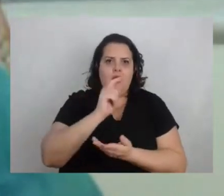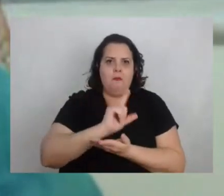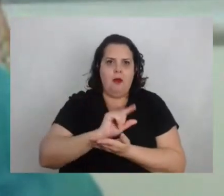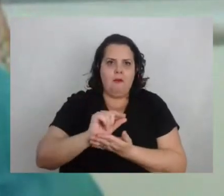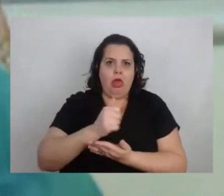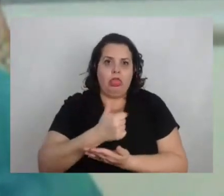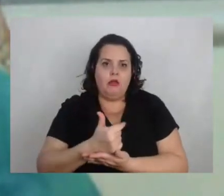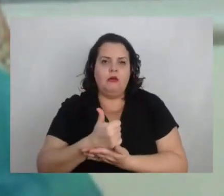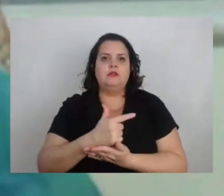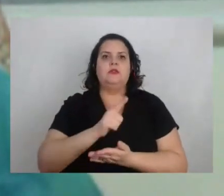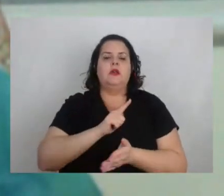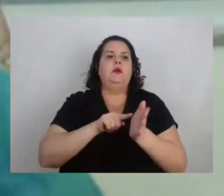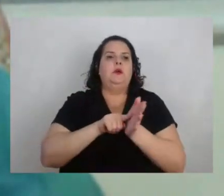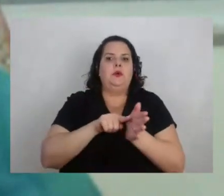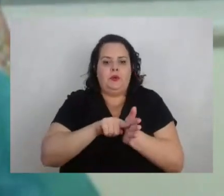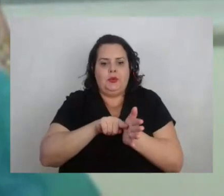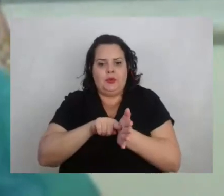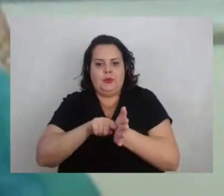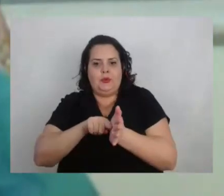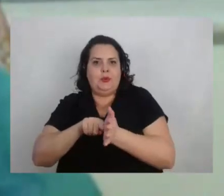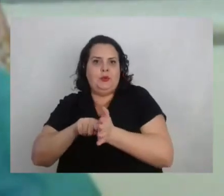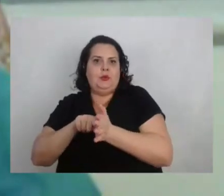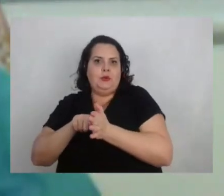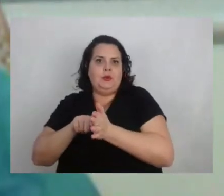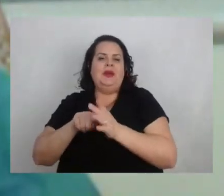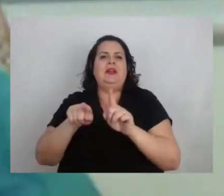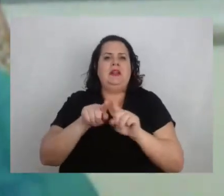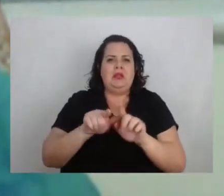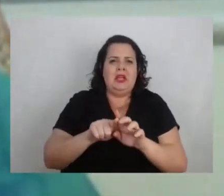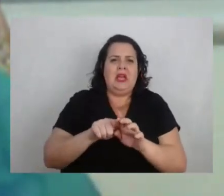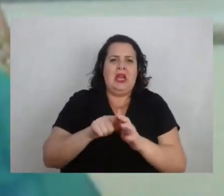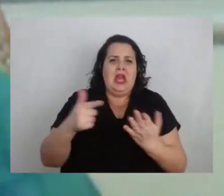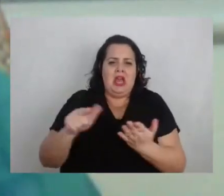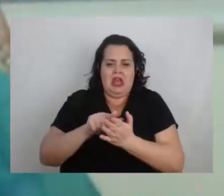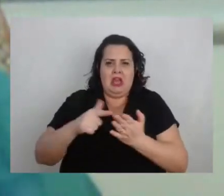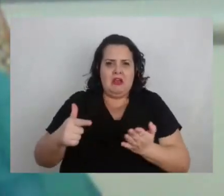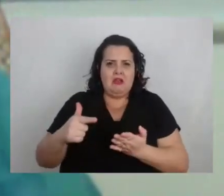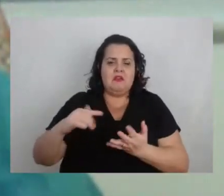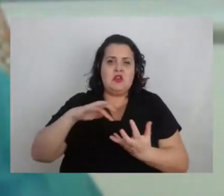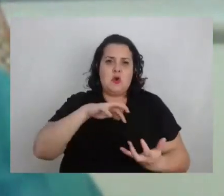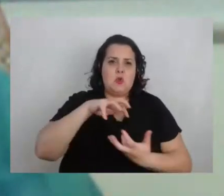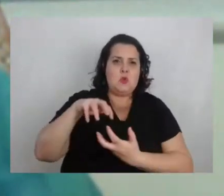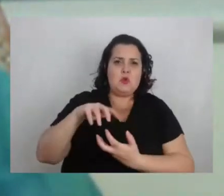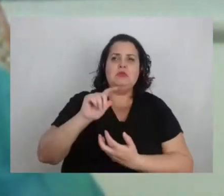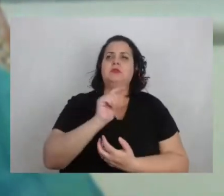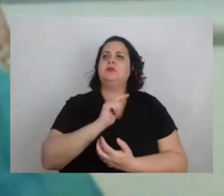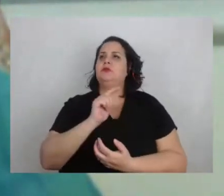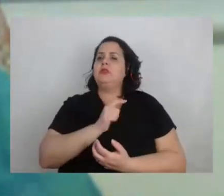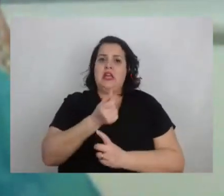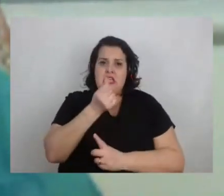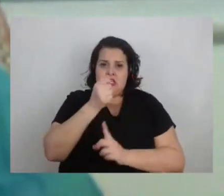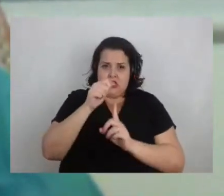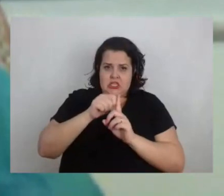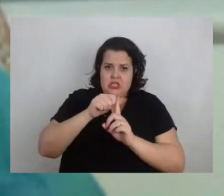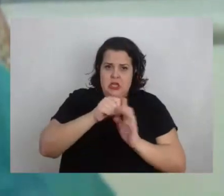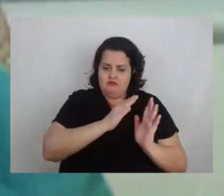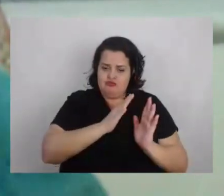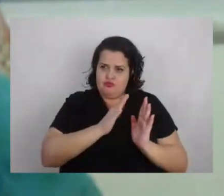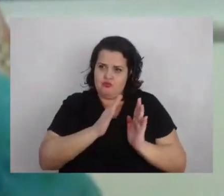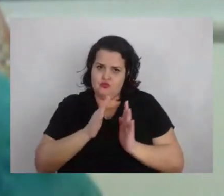nos periódicos de base internacional Web of Science sobre coronavírus nos últimos 6 meses. Desde